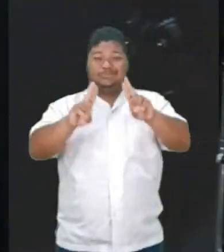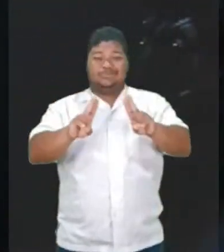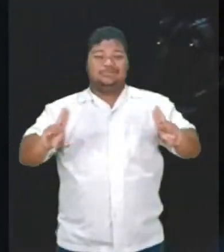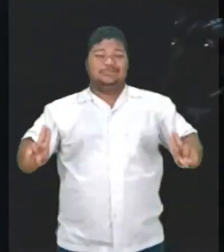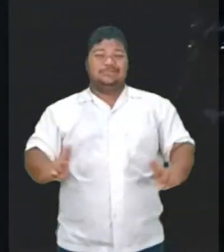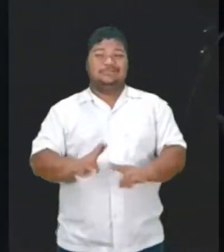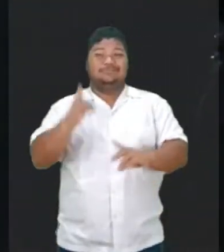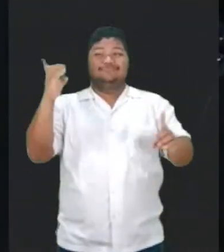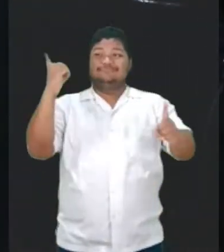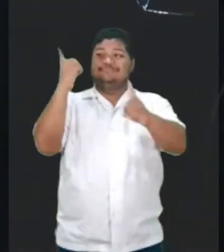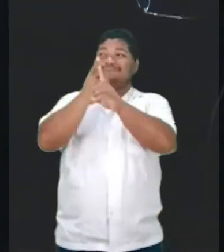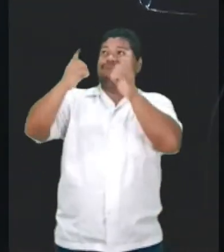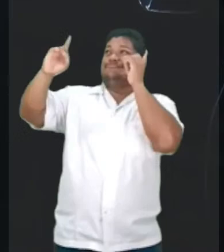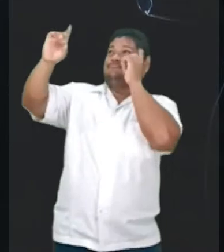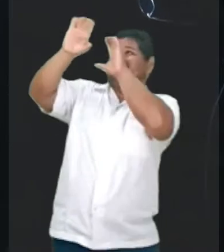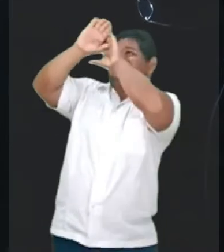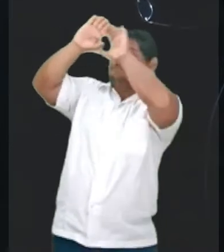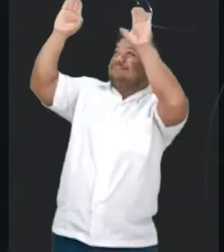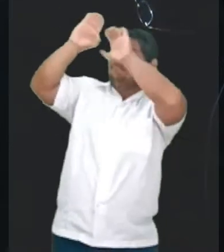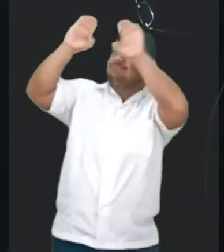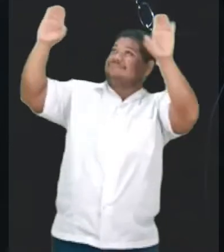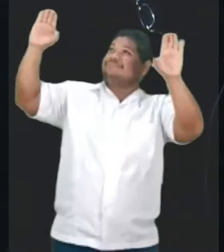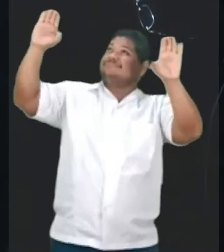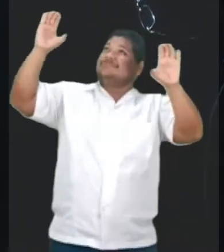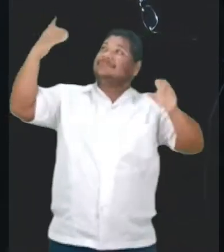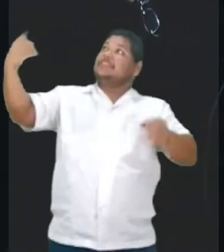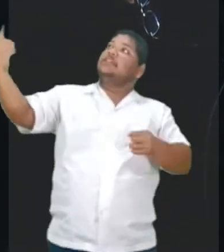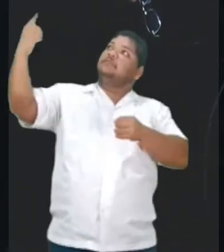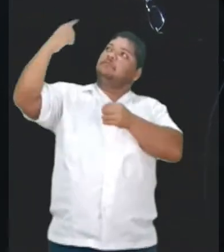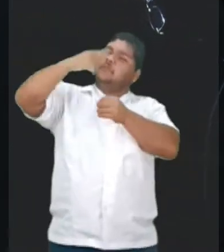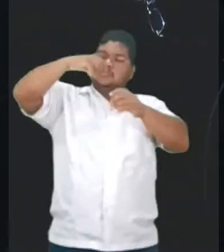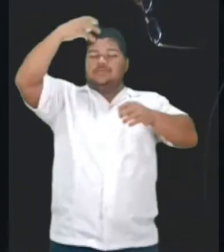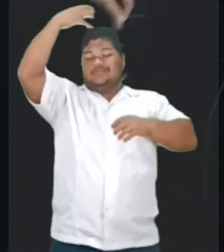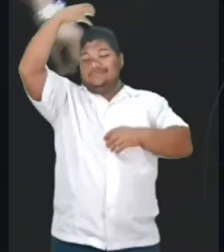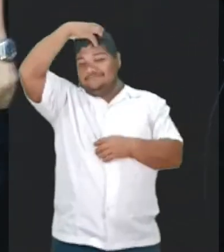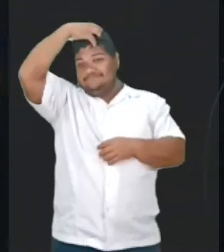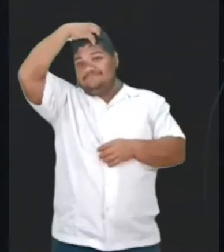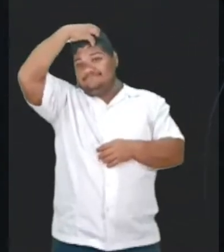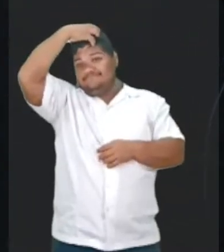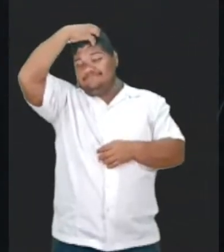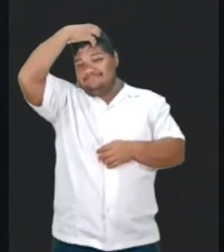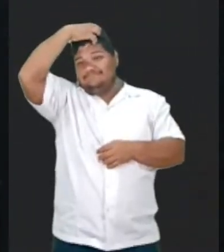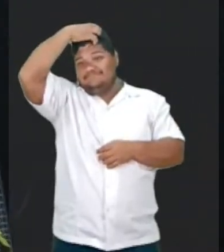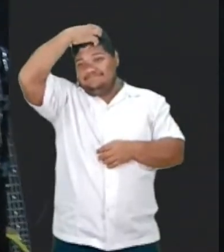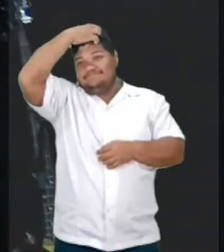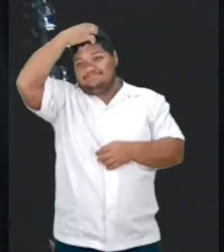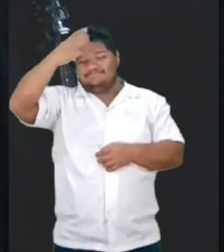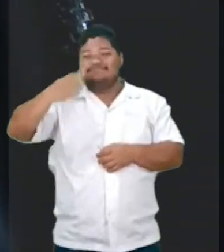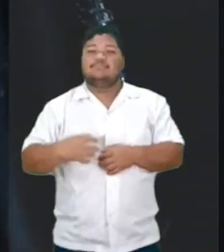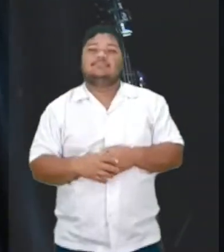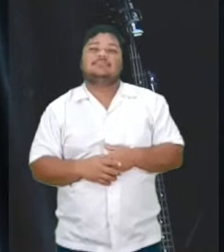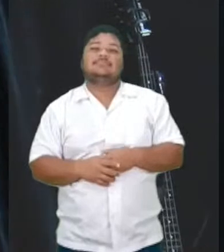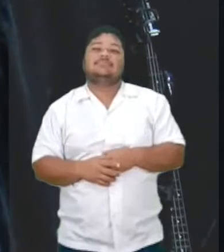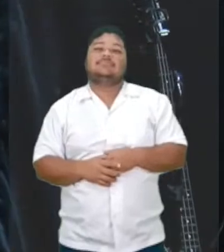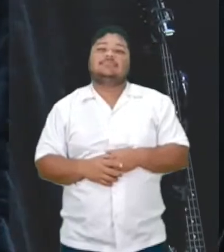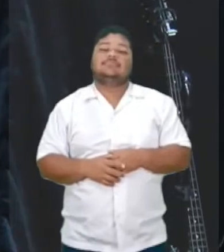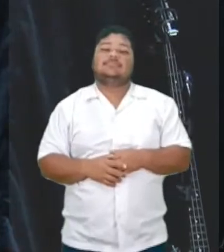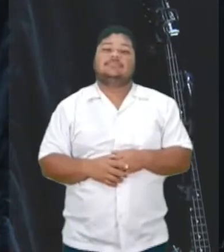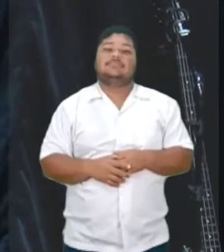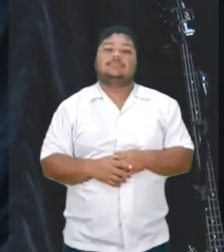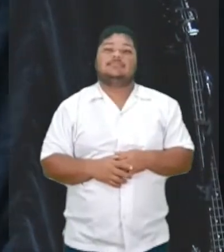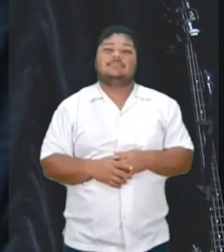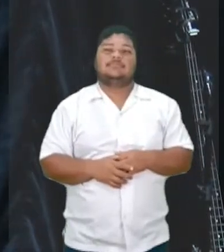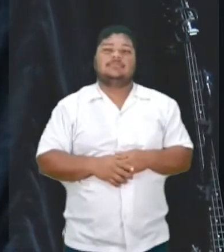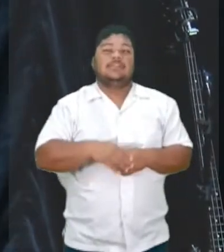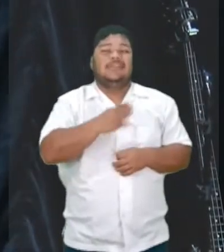Ele foi restabelecido ao reino pelos seus conselheiros. E ele passou a